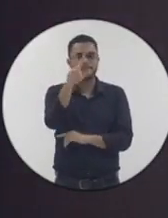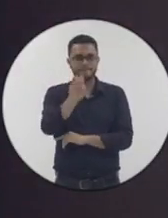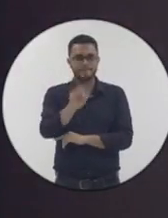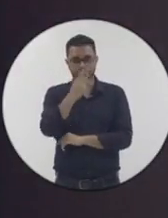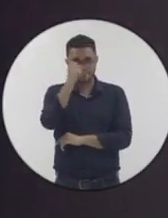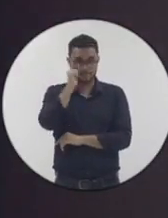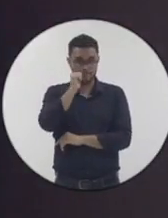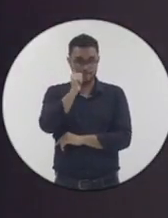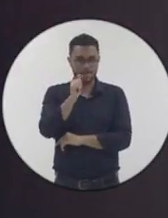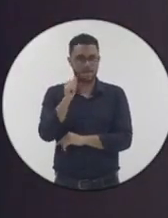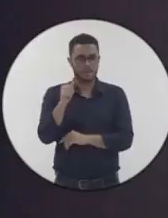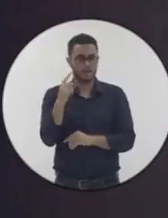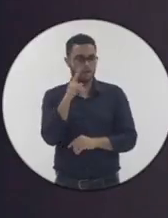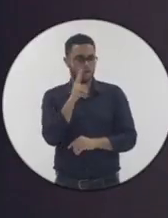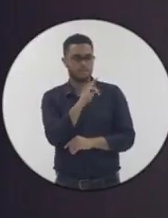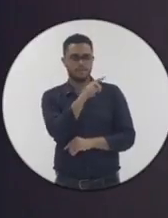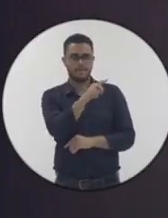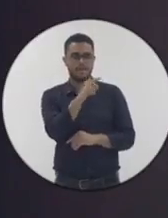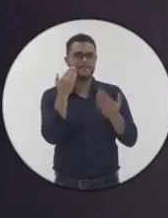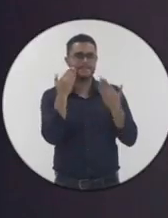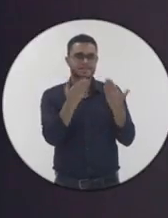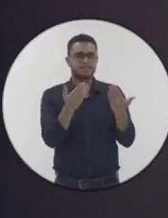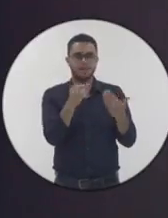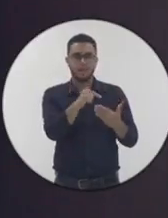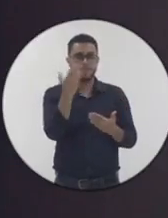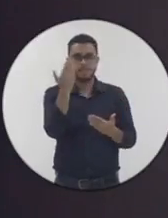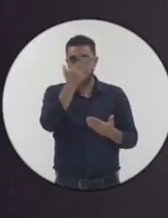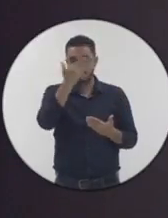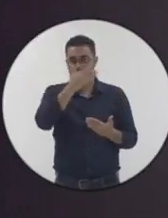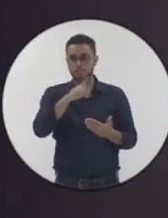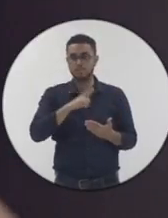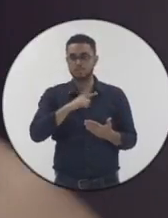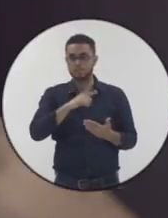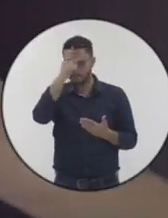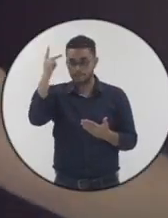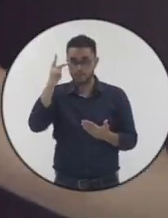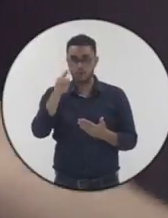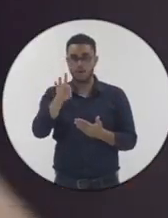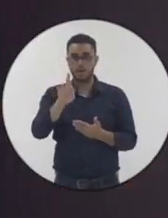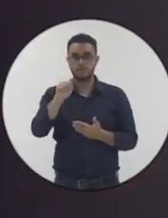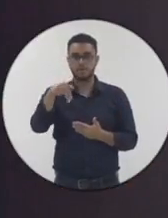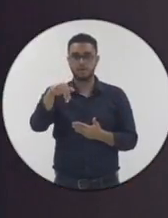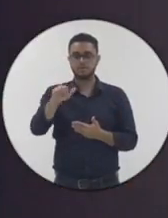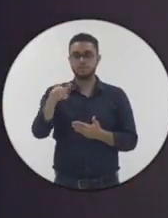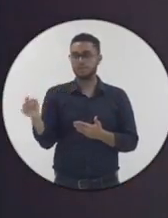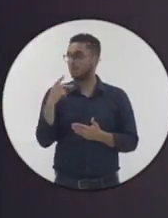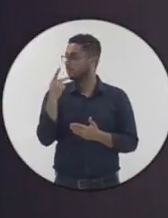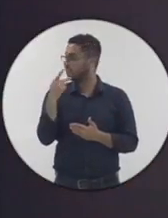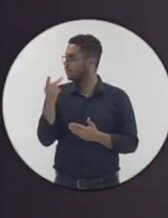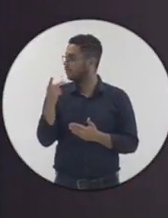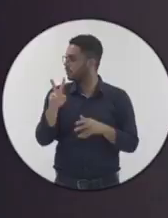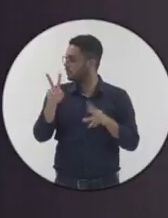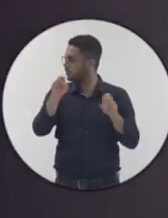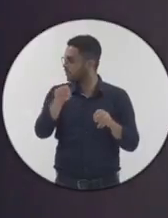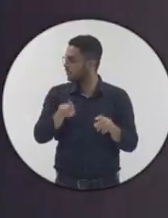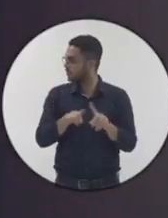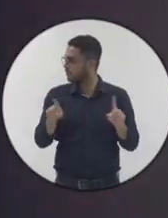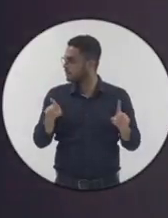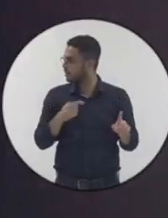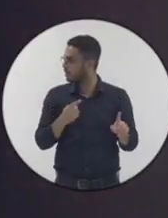ela não olhou a plaquinha e não percebeu que tinha uma pessoa trans lá. E aí ela falou sobre os abrigos do Brasil e ela fez um